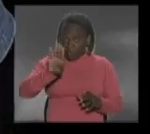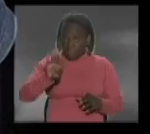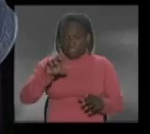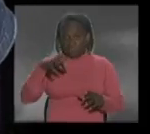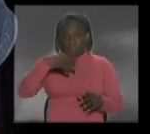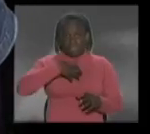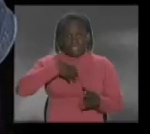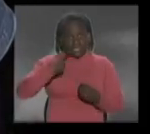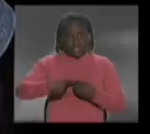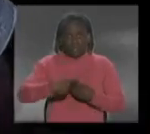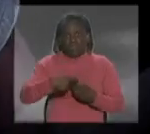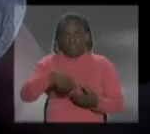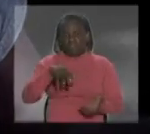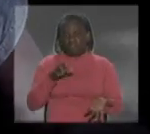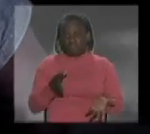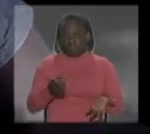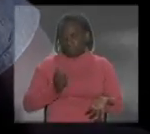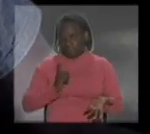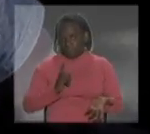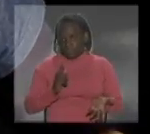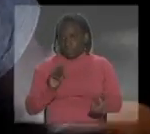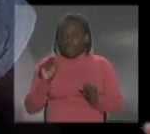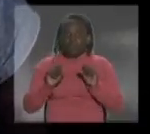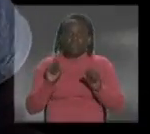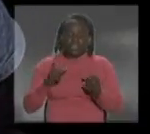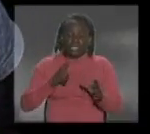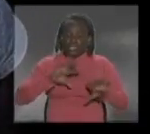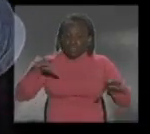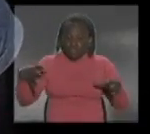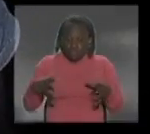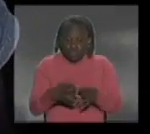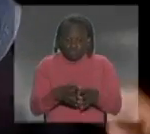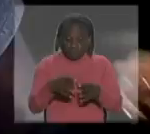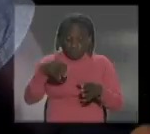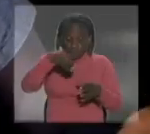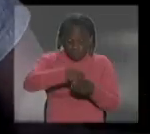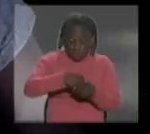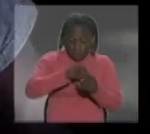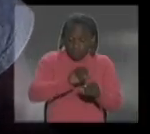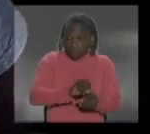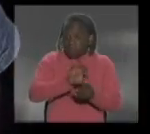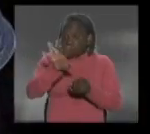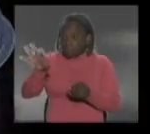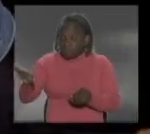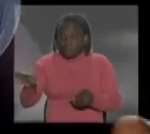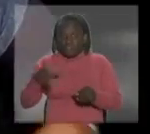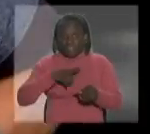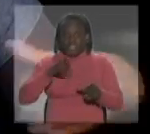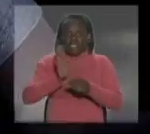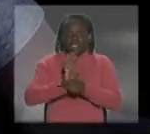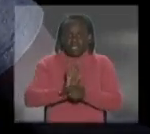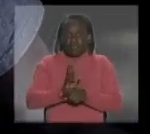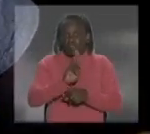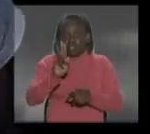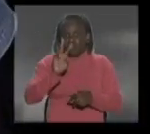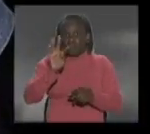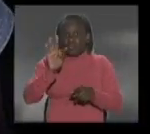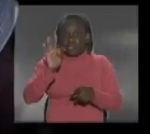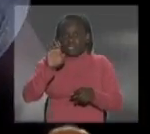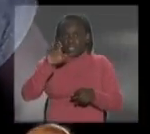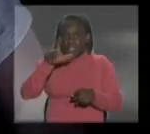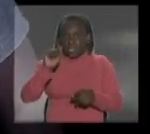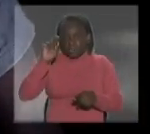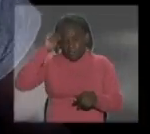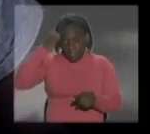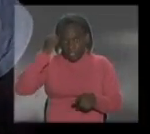Bahia, sabe? Que tem aí? Por exemplo, tem um coletivo que sai daí, um coletivo de cinema que se chama Tela Preta, que faz parte dessa